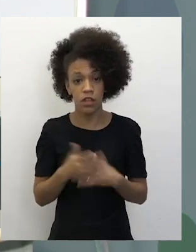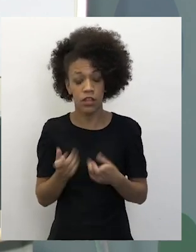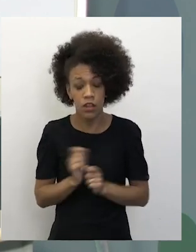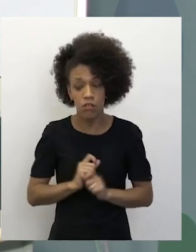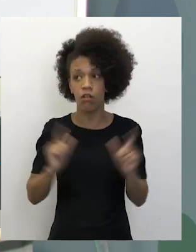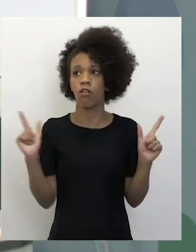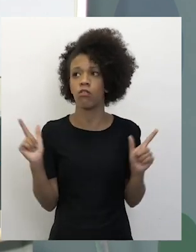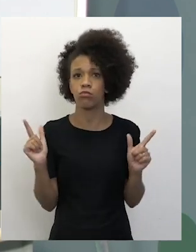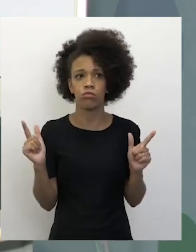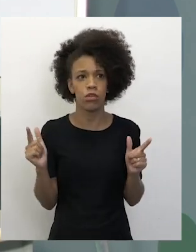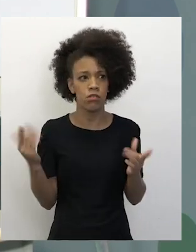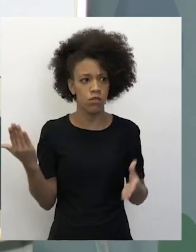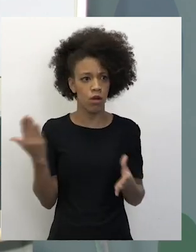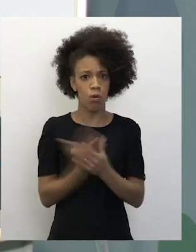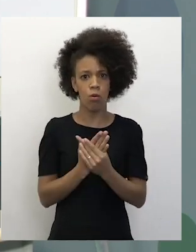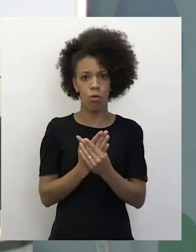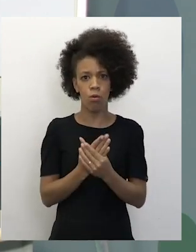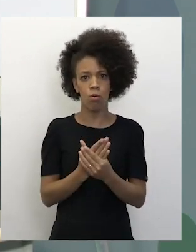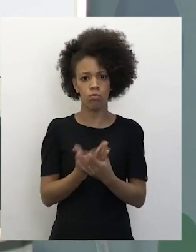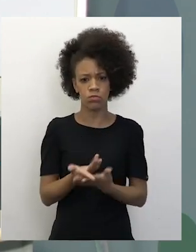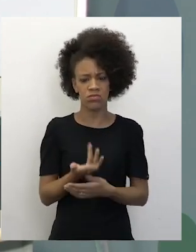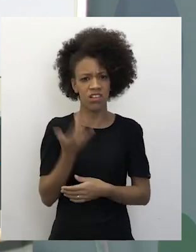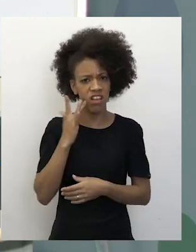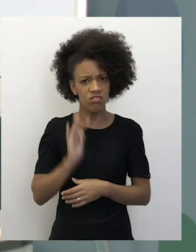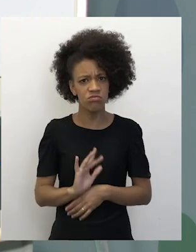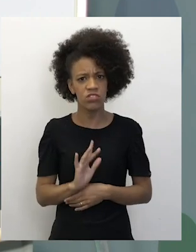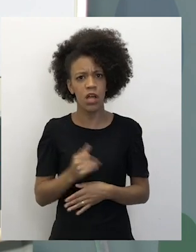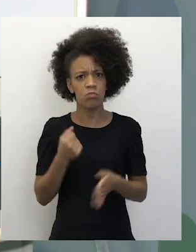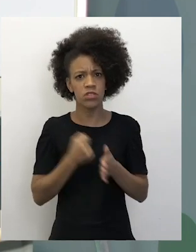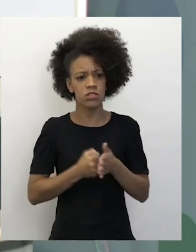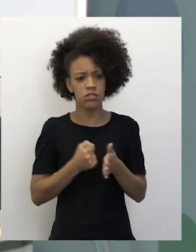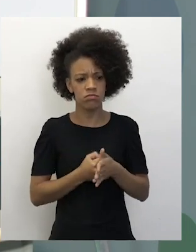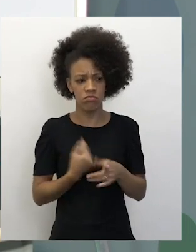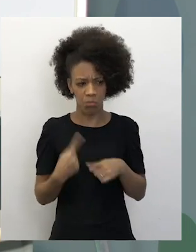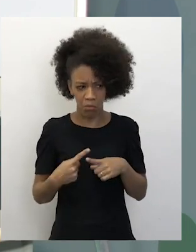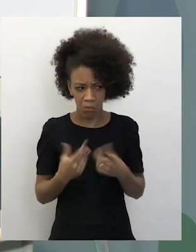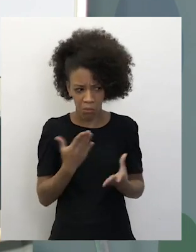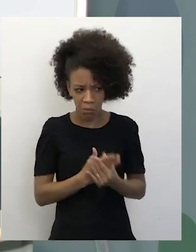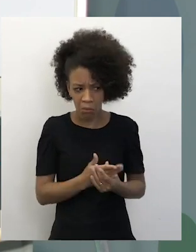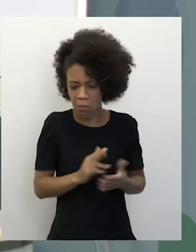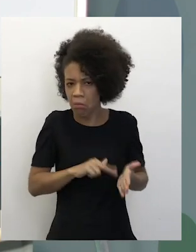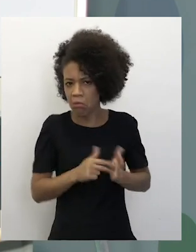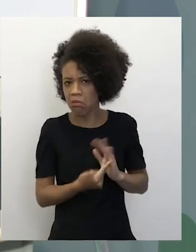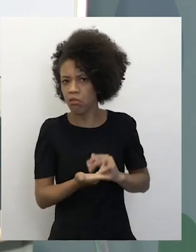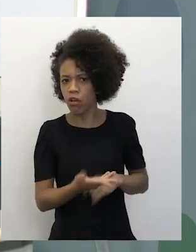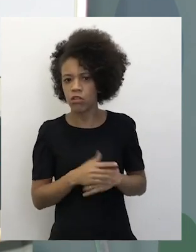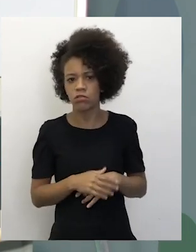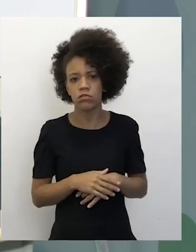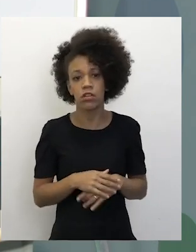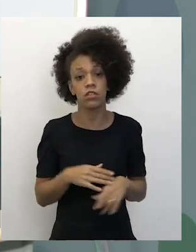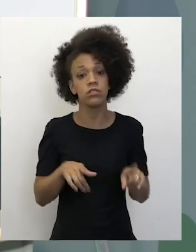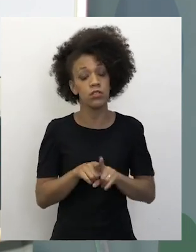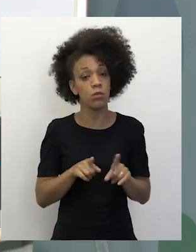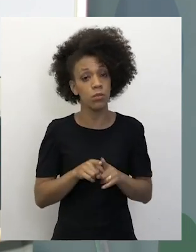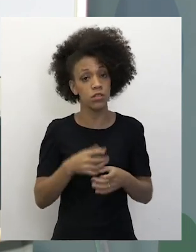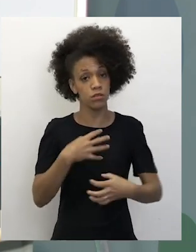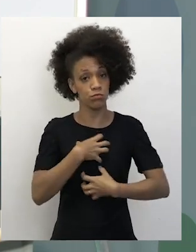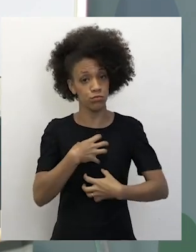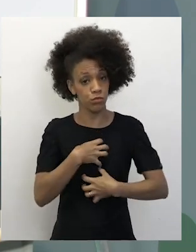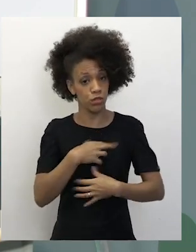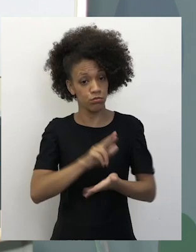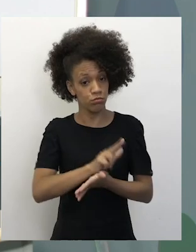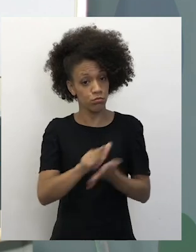processado e ele não sabe qual é o processo ele tem que defender em processo que não sabe por que isso tudo tem a ver com a personalidade do autor